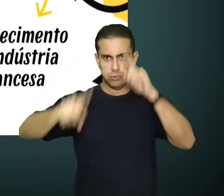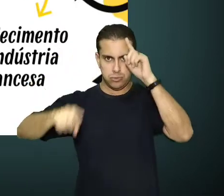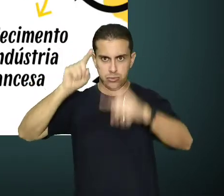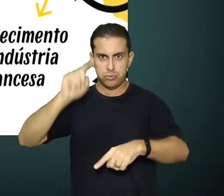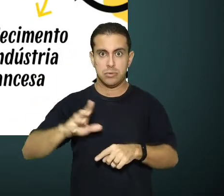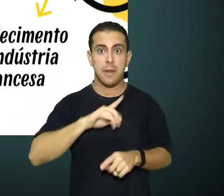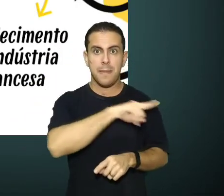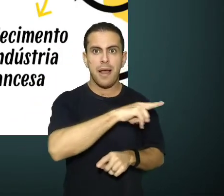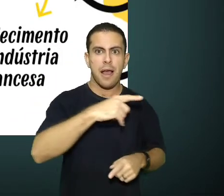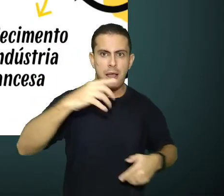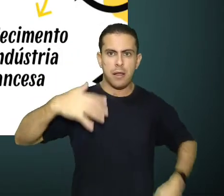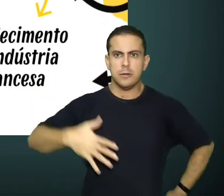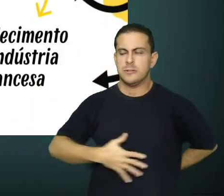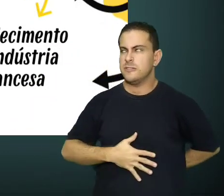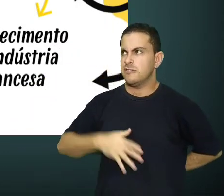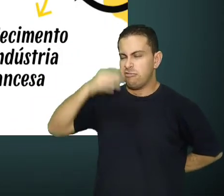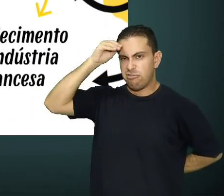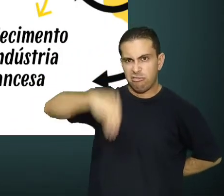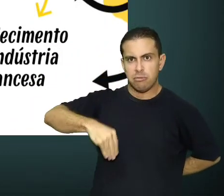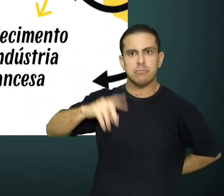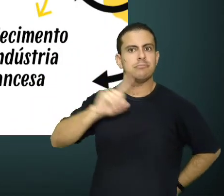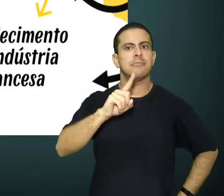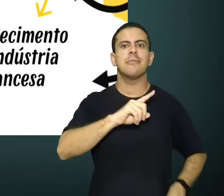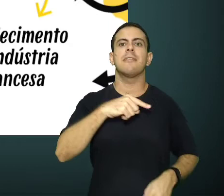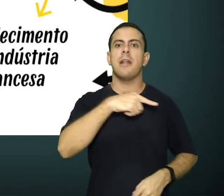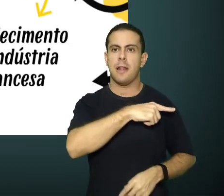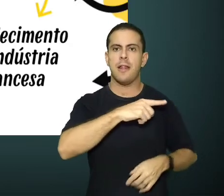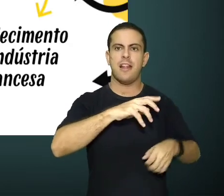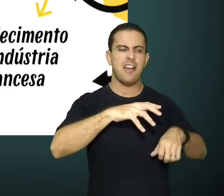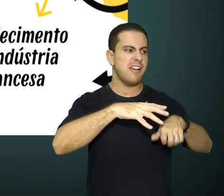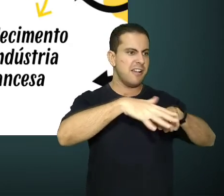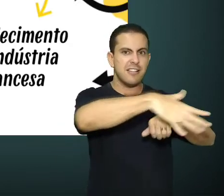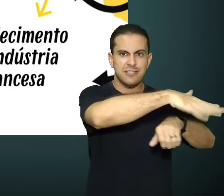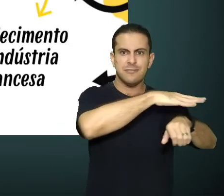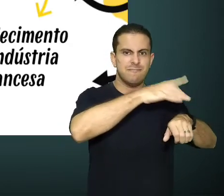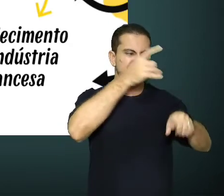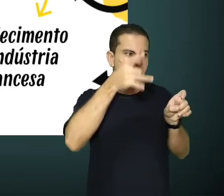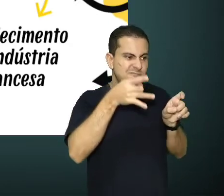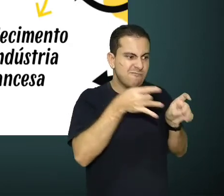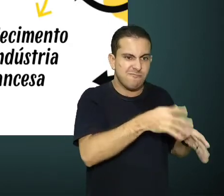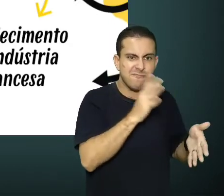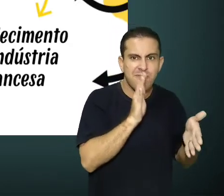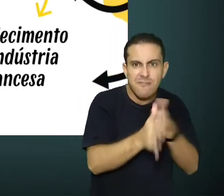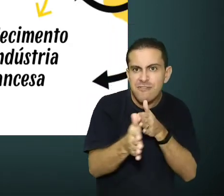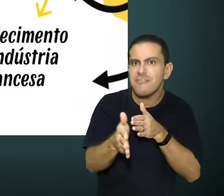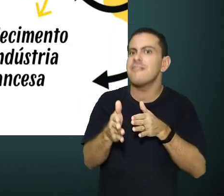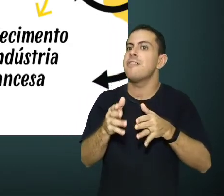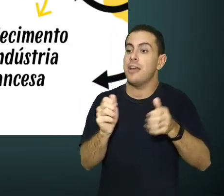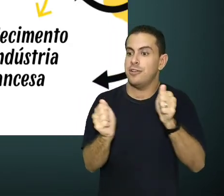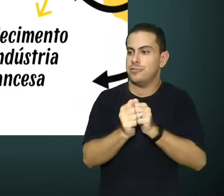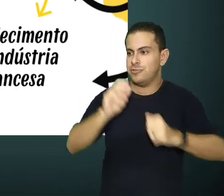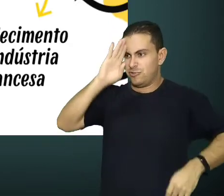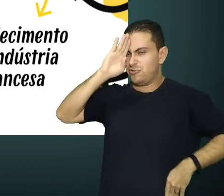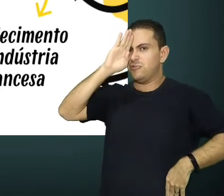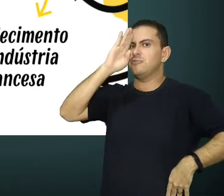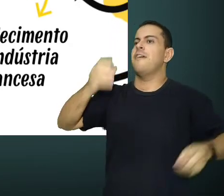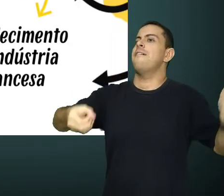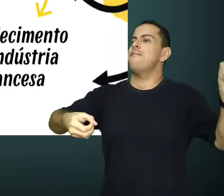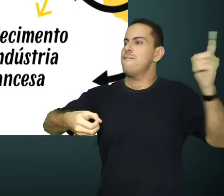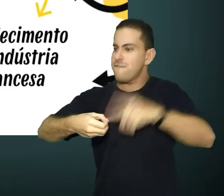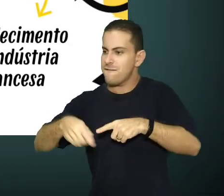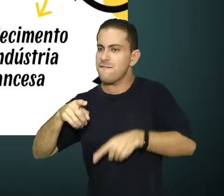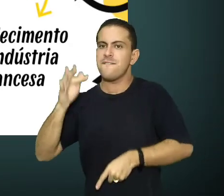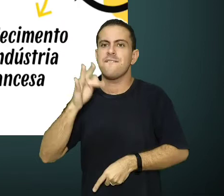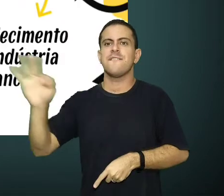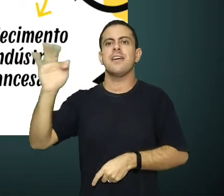muito. Napoleão era duro na queda, cara. Ele conseguiu fugir desse exílio e, com super apoio do exército, voltou para